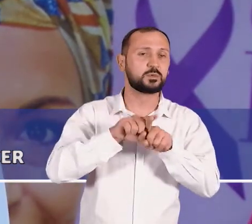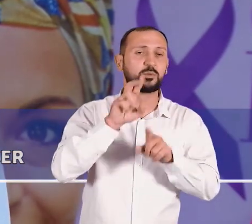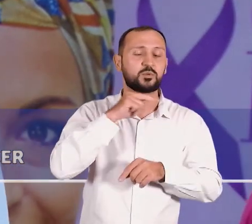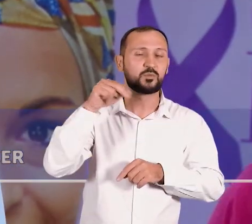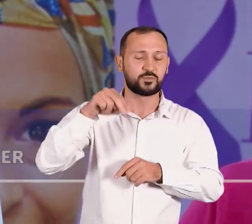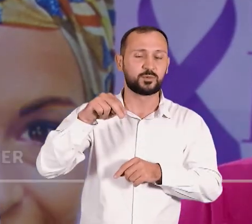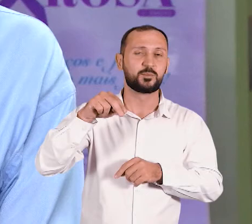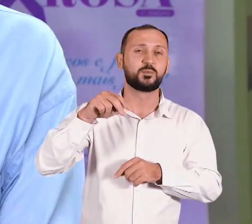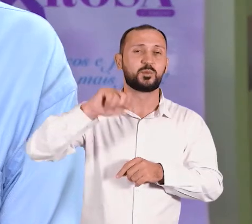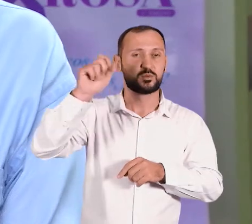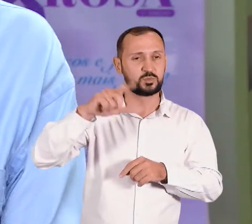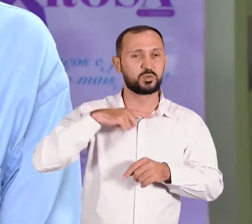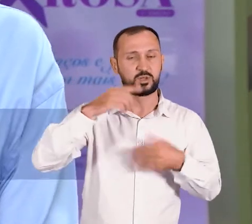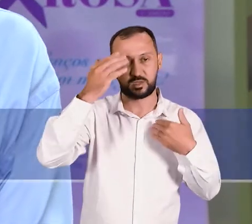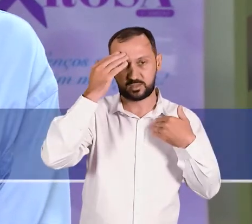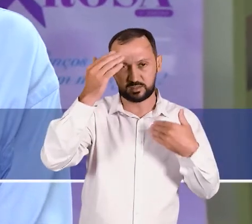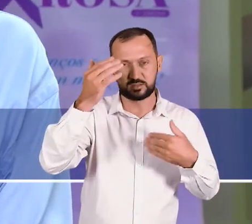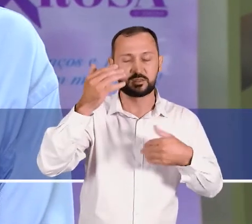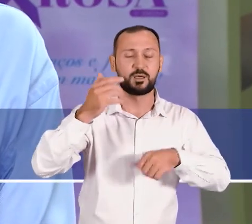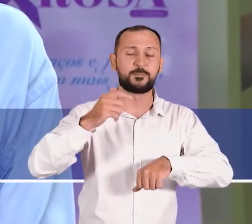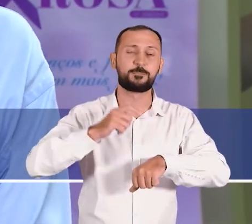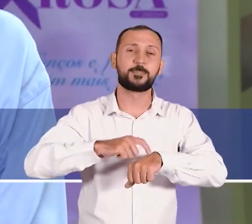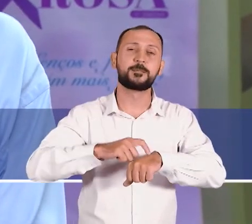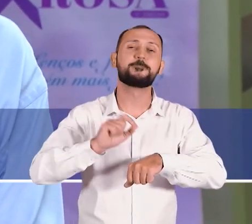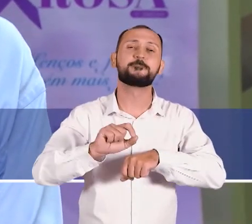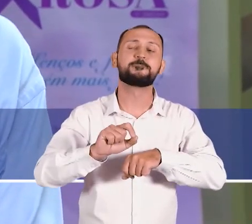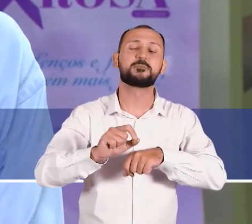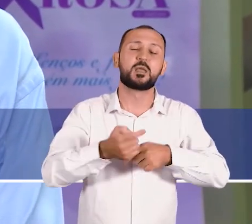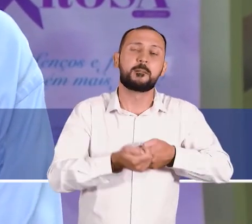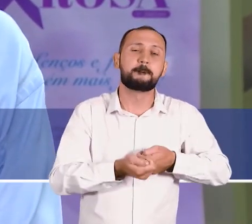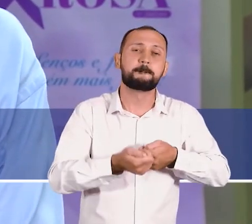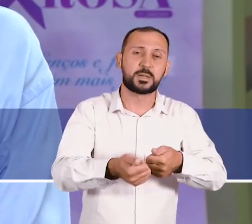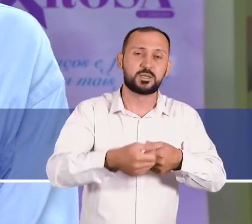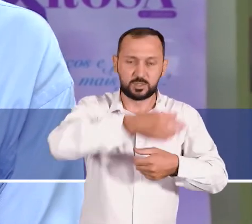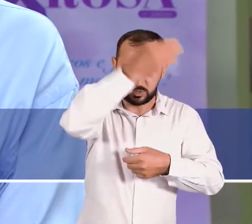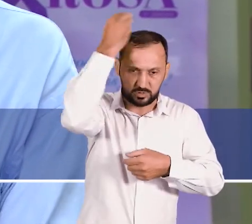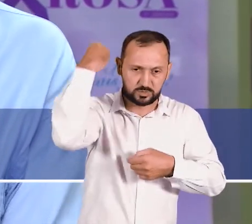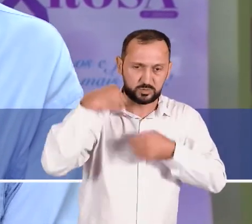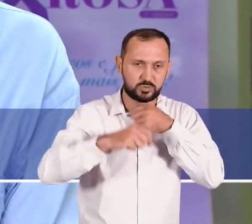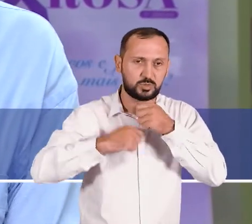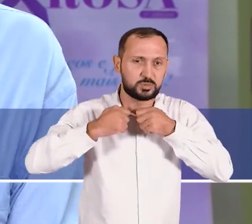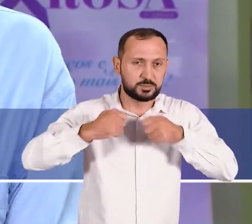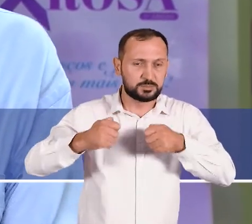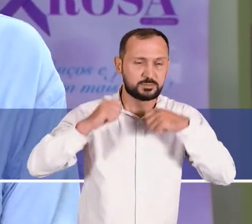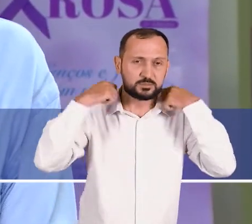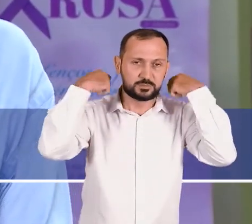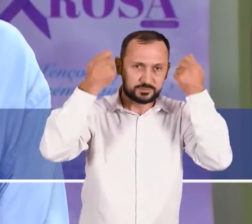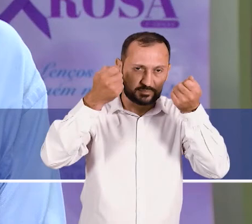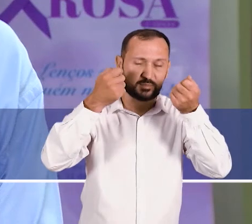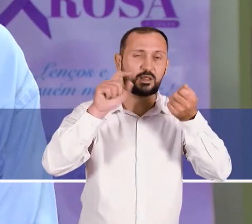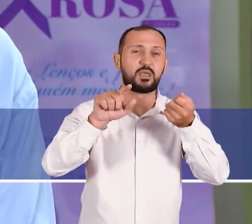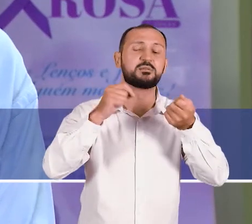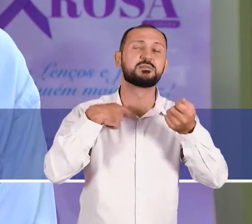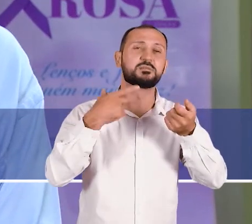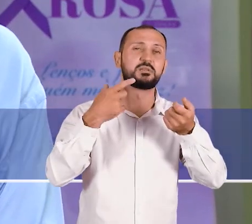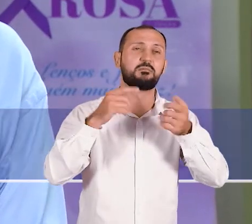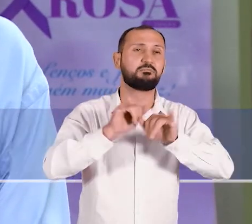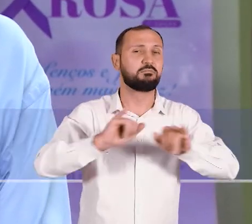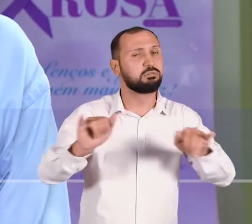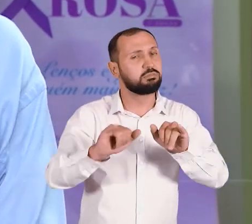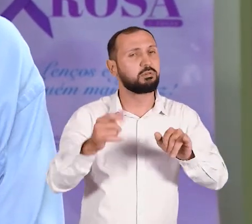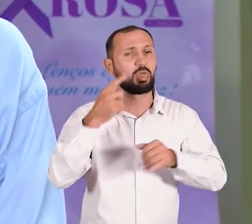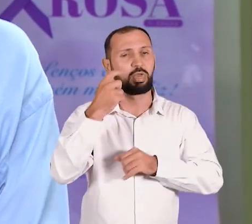e Novembro Azul. Agradecer aqui a Assembleia, né, por essa doação dos lenços, né, por essa campanha